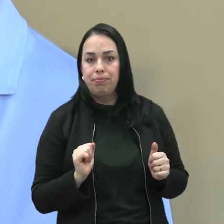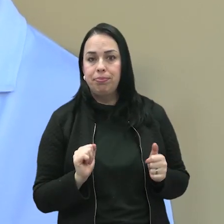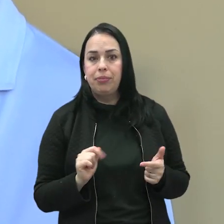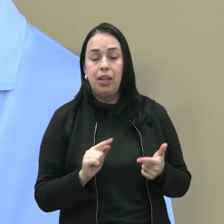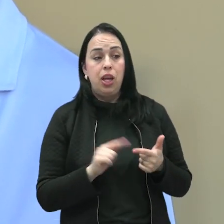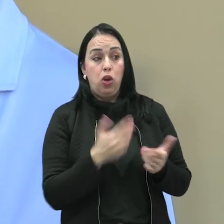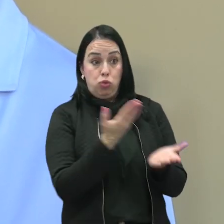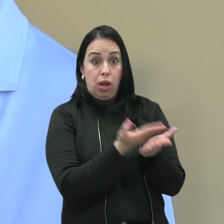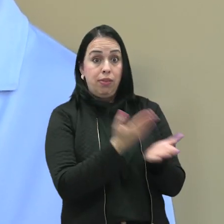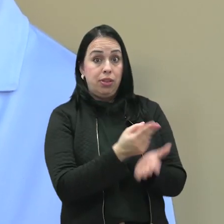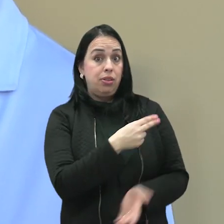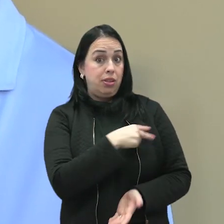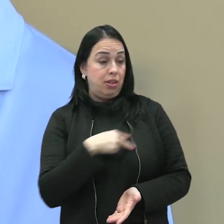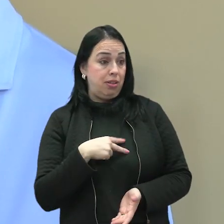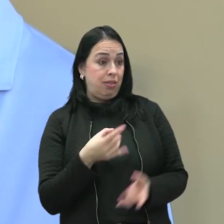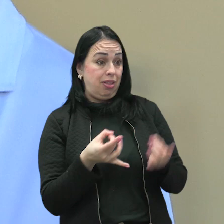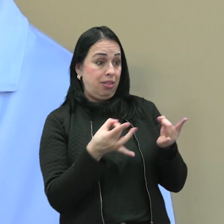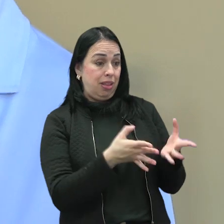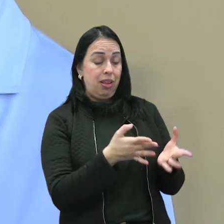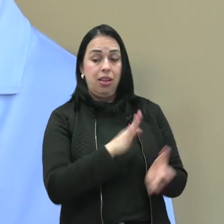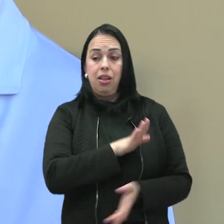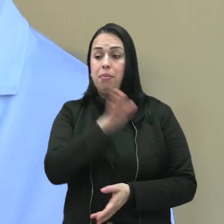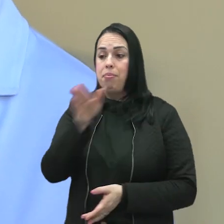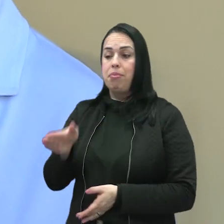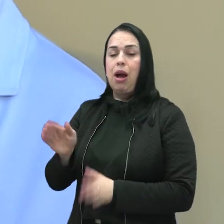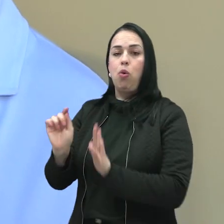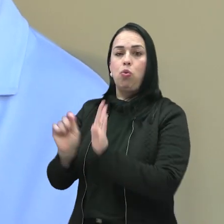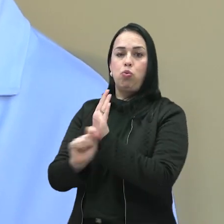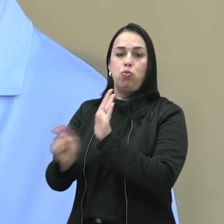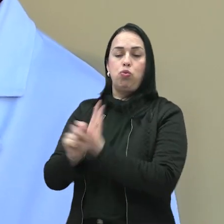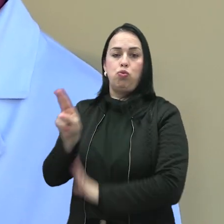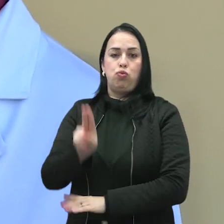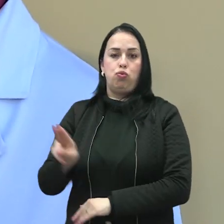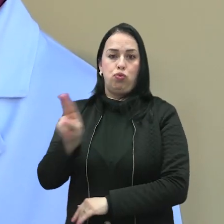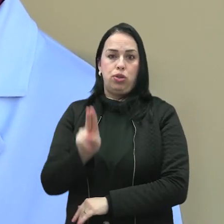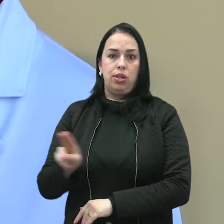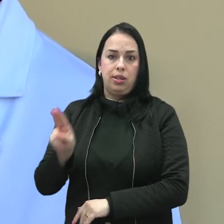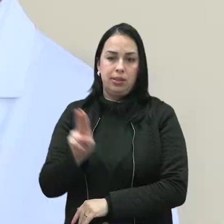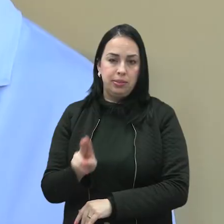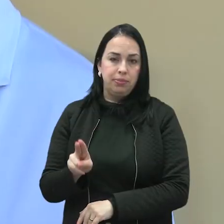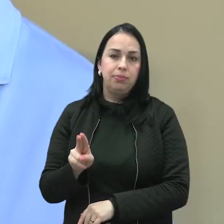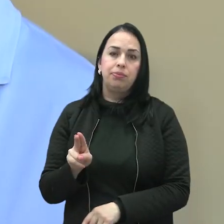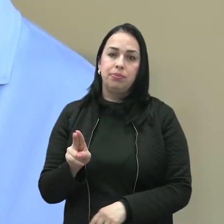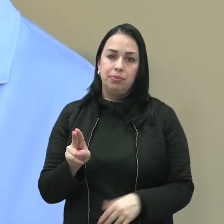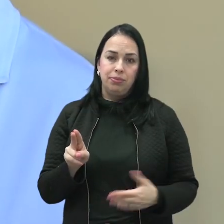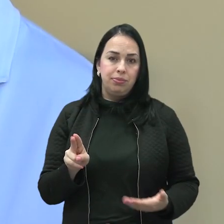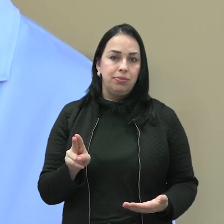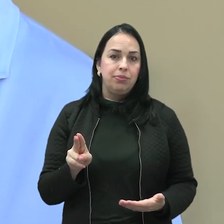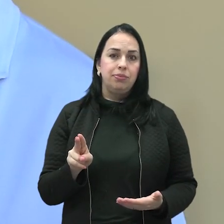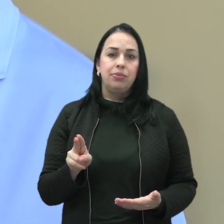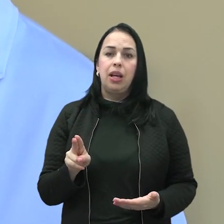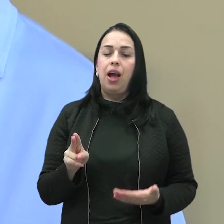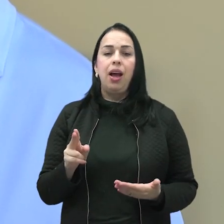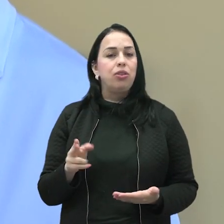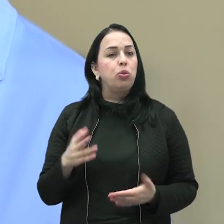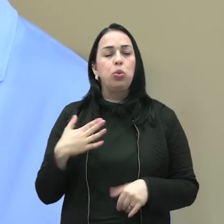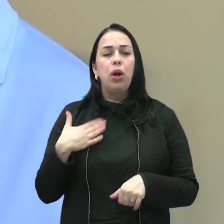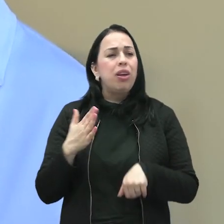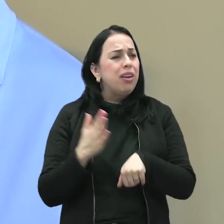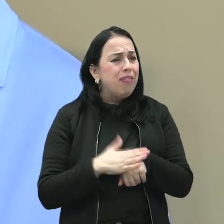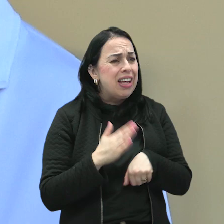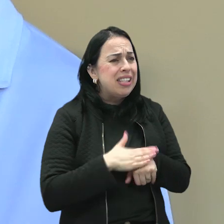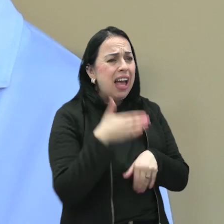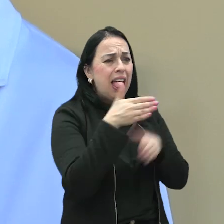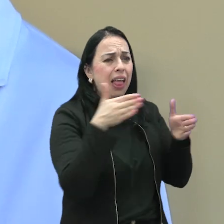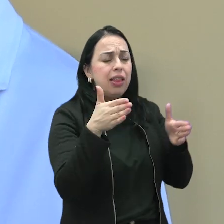estudo, eu fazia Senai, deixava de ir para o Senai e ficava usando a substância. E foi namoro